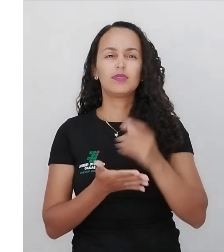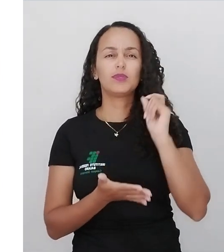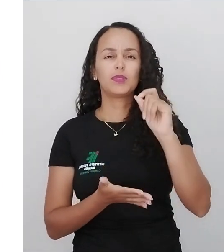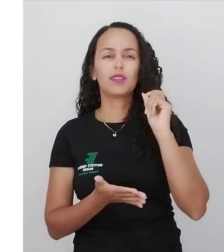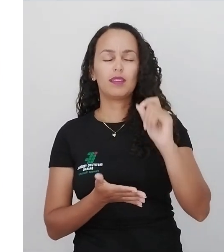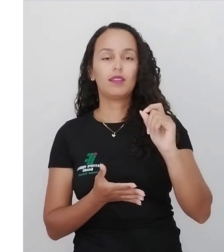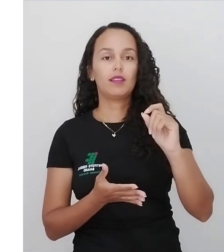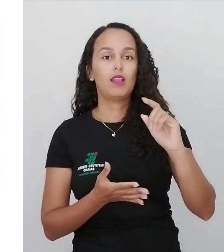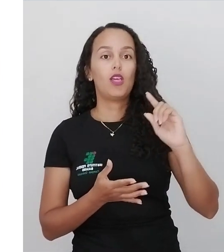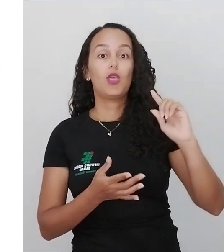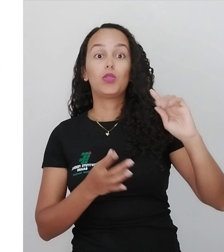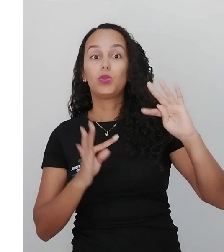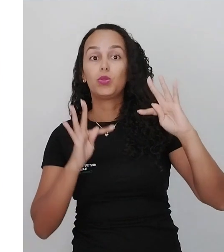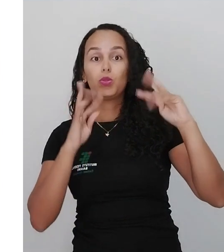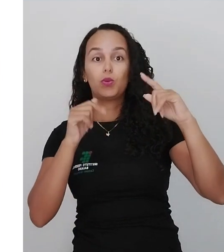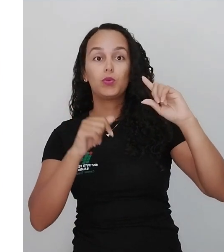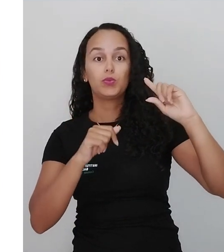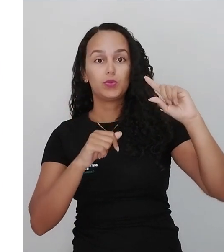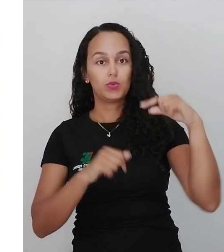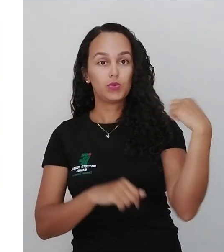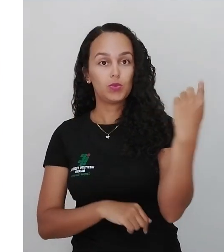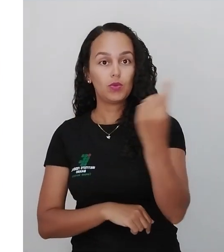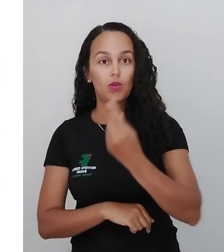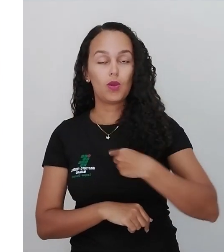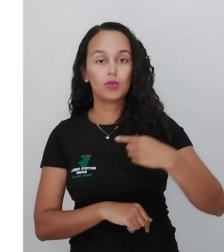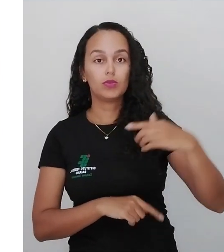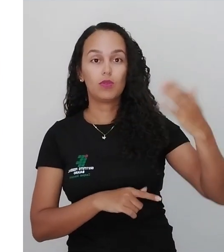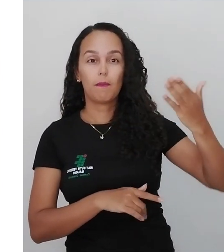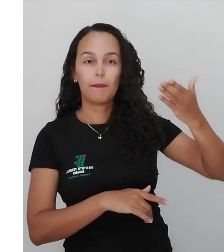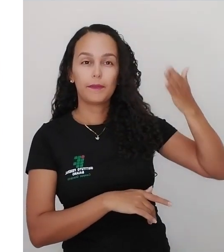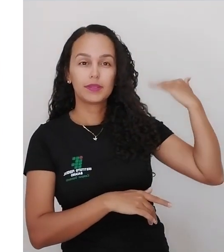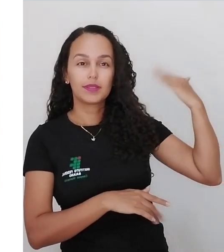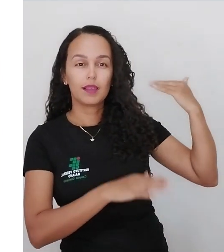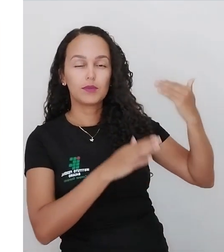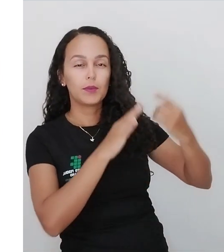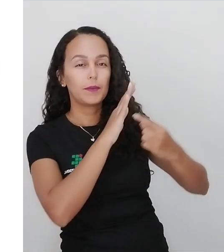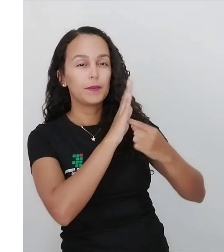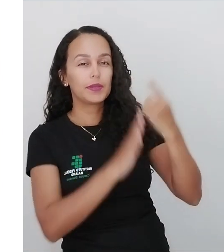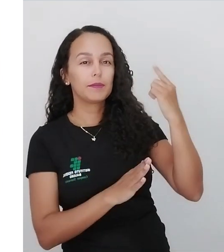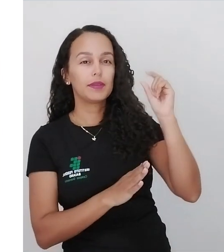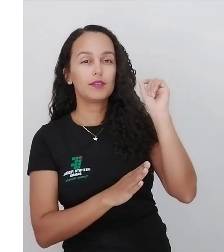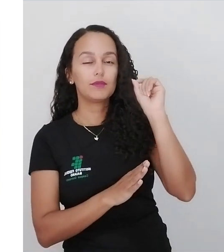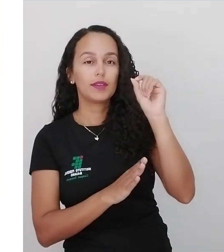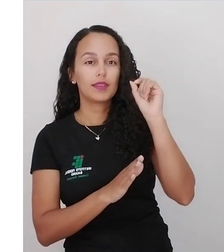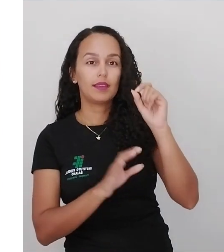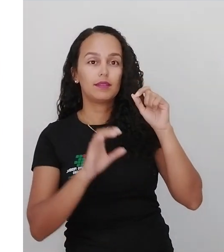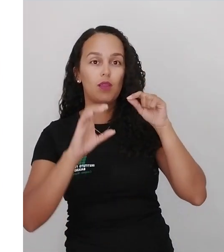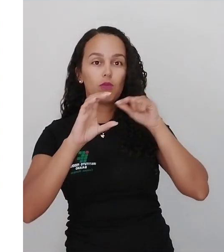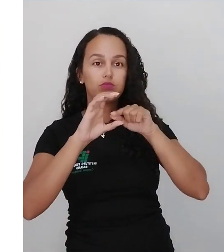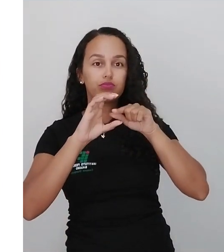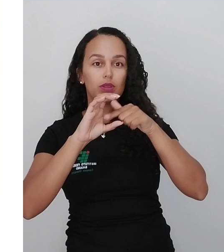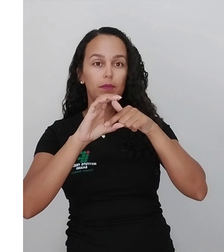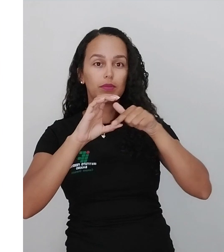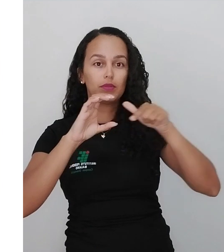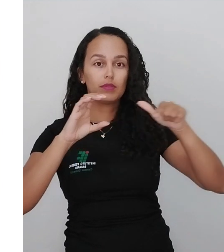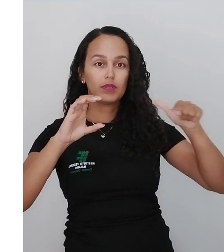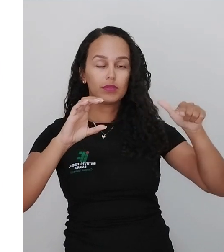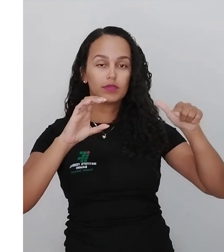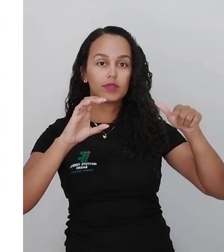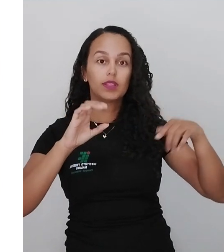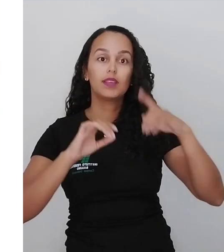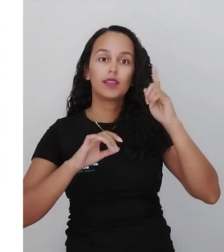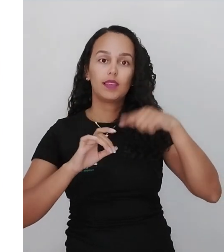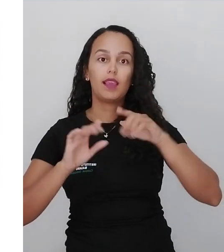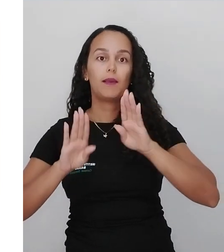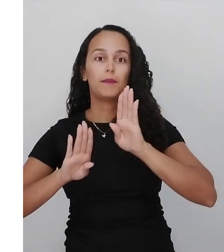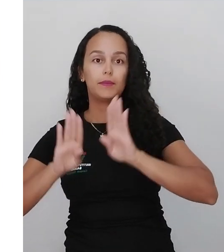as bactérias e as cianobactérias, né? E acredita-se que foram seres procariontes que